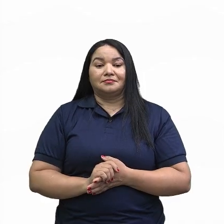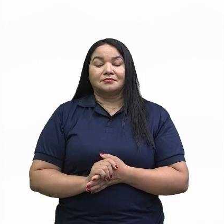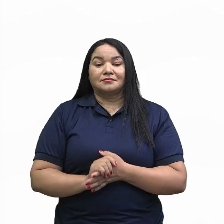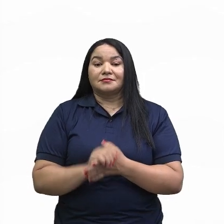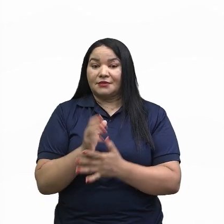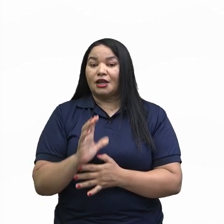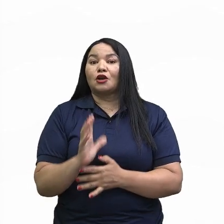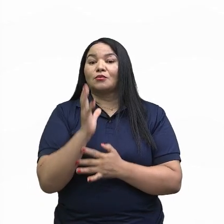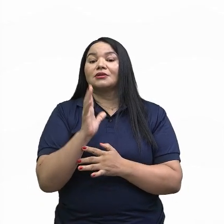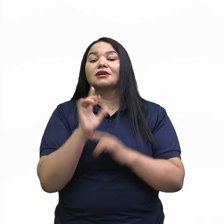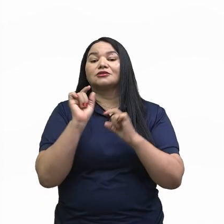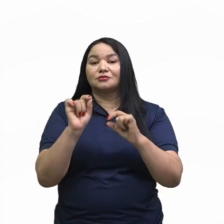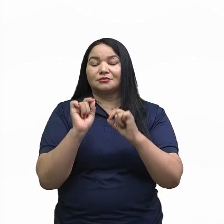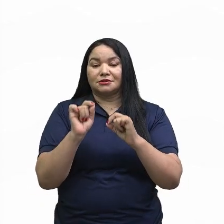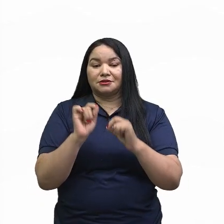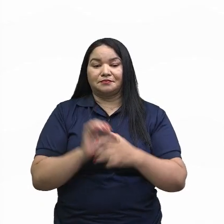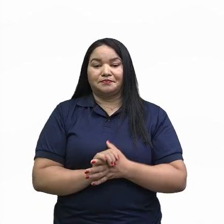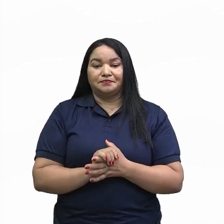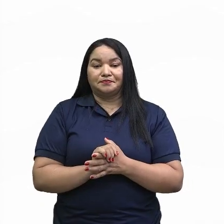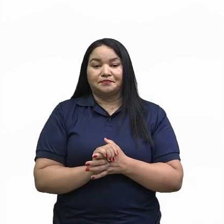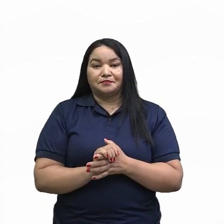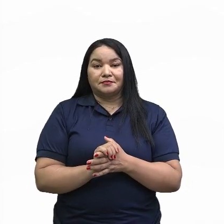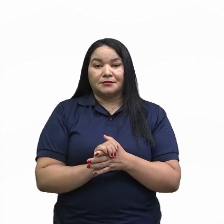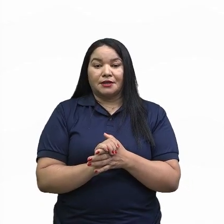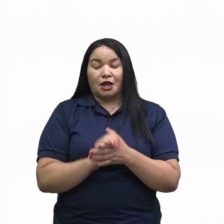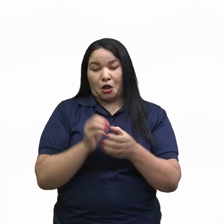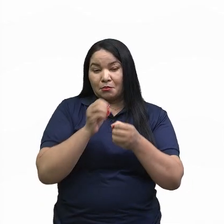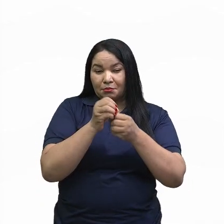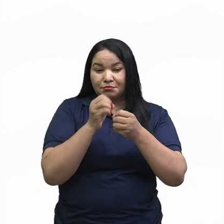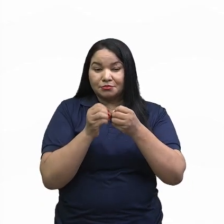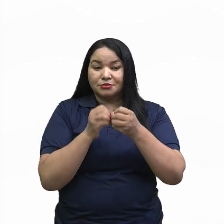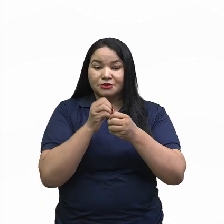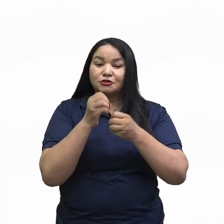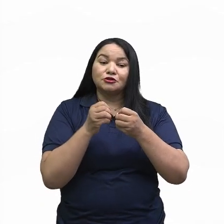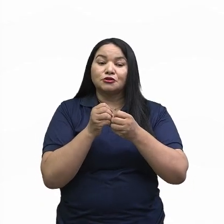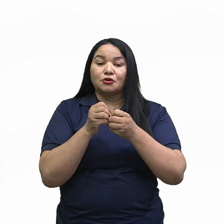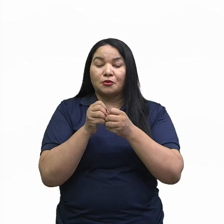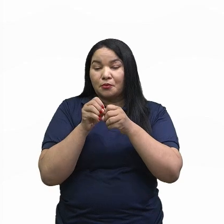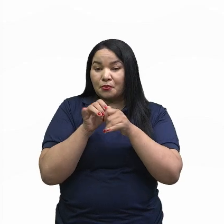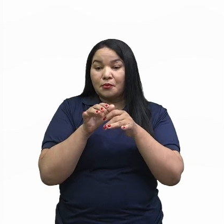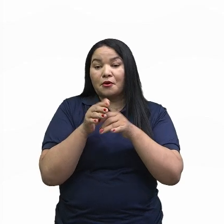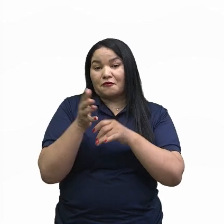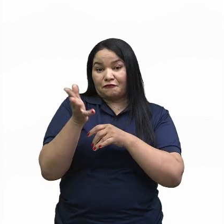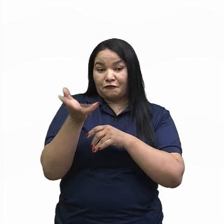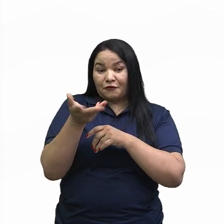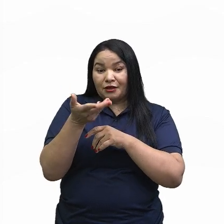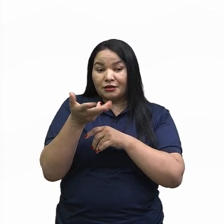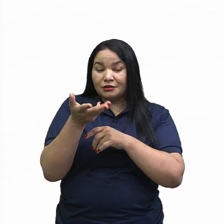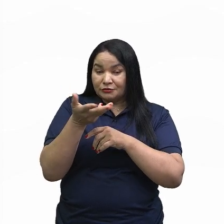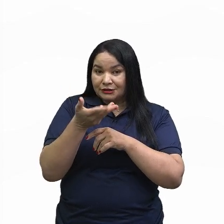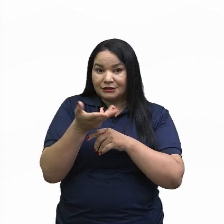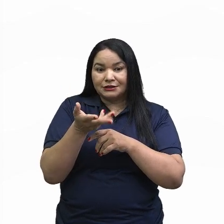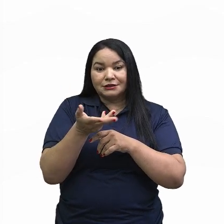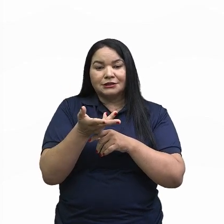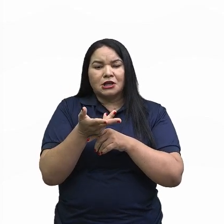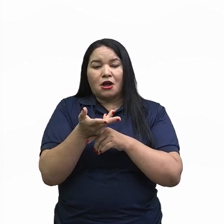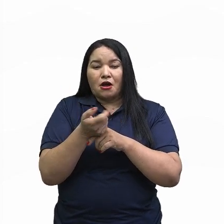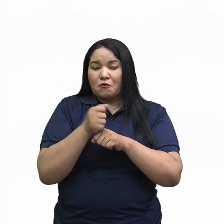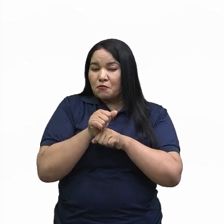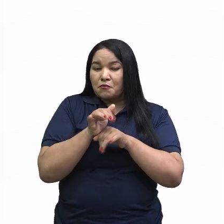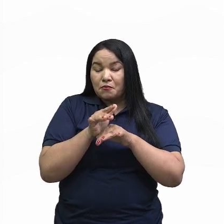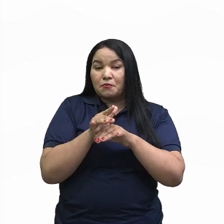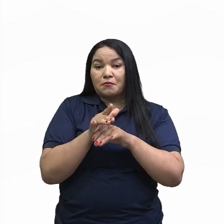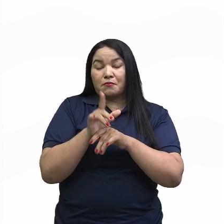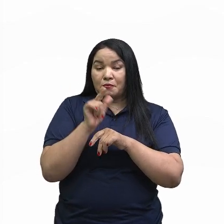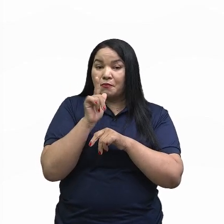Ele ocorre quando partículas carregadas, tá, ultrapassam a velocidade da luz